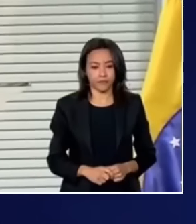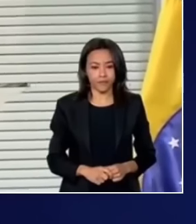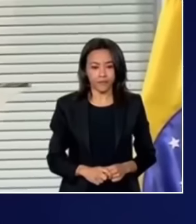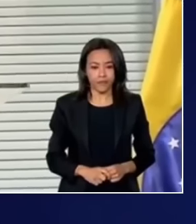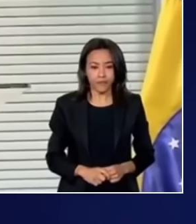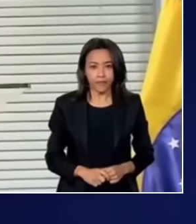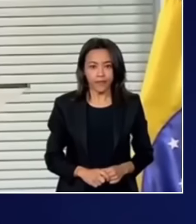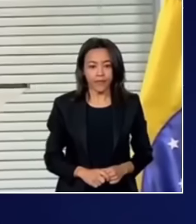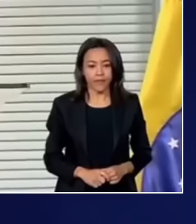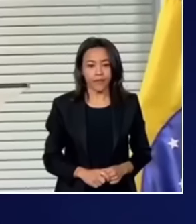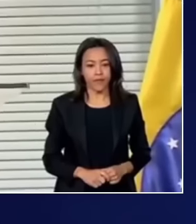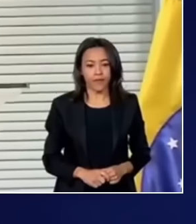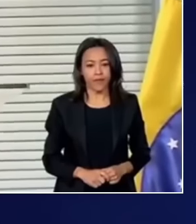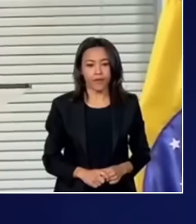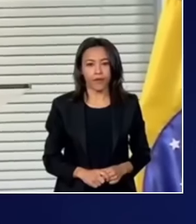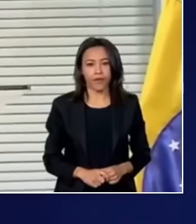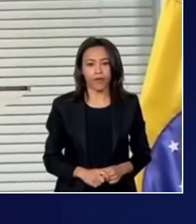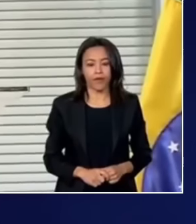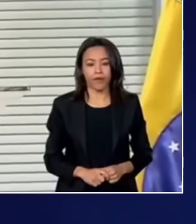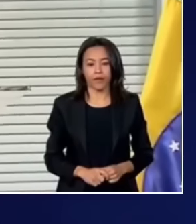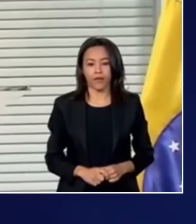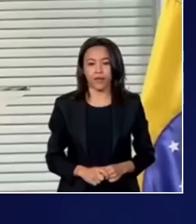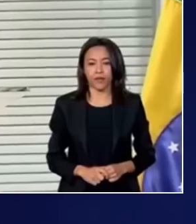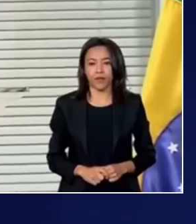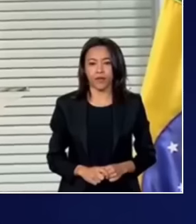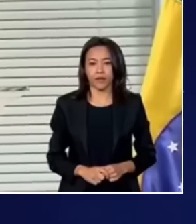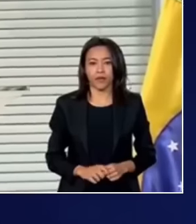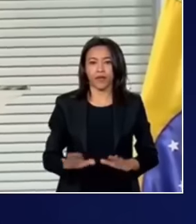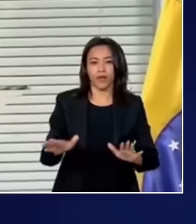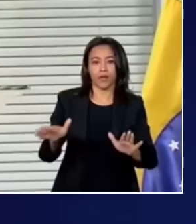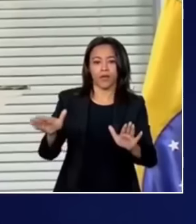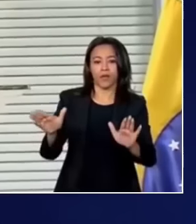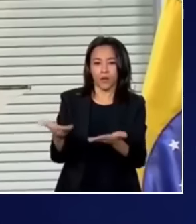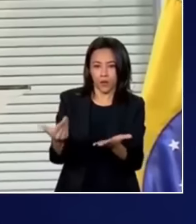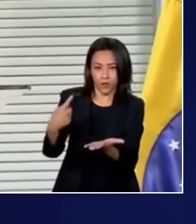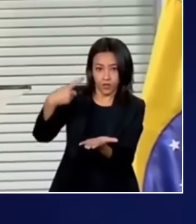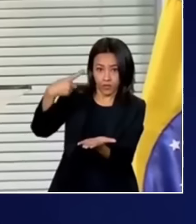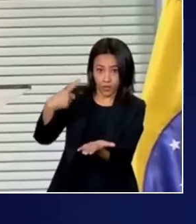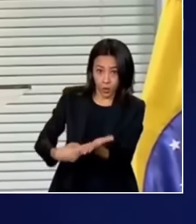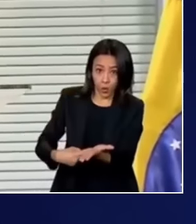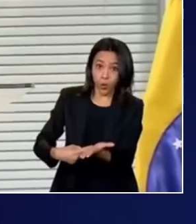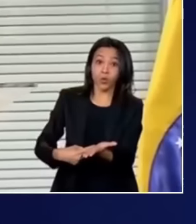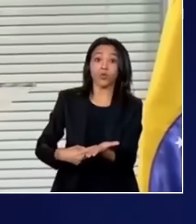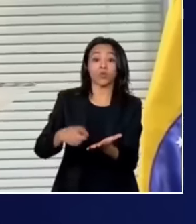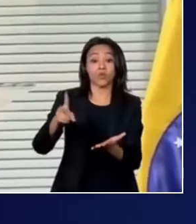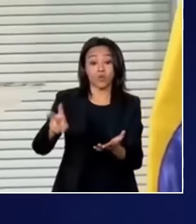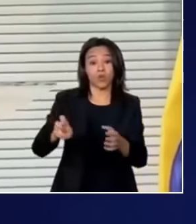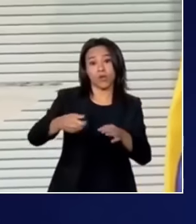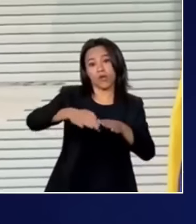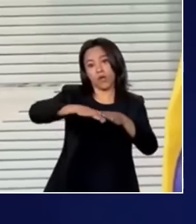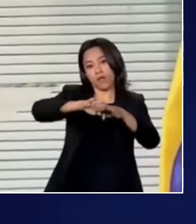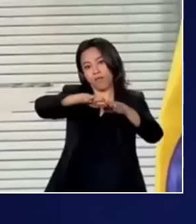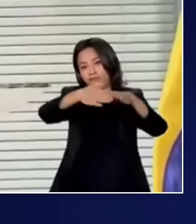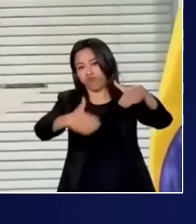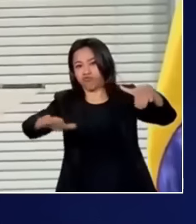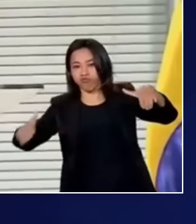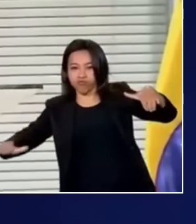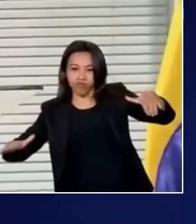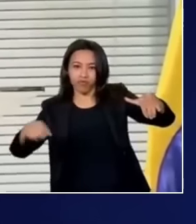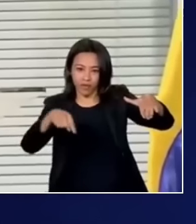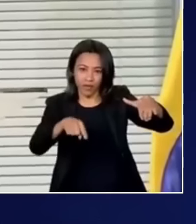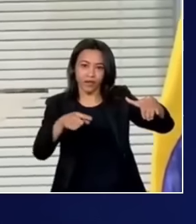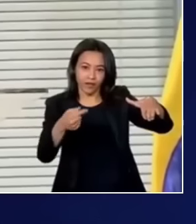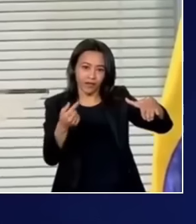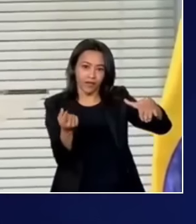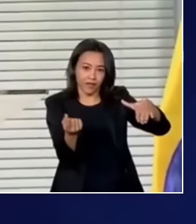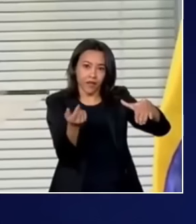nessa discussão que a gente tá de fazer um acordo para receber o dinheiro de Mariana SA o dinheiro que a gente tá para receber o dinheiro que Prometeram